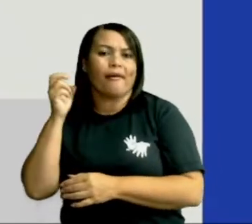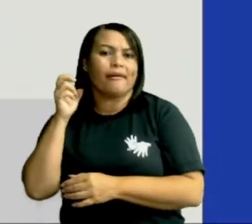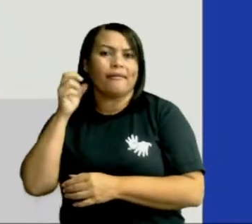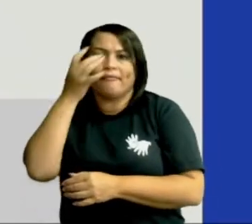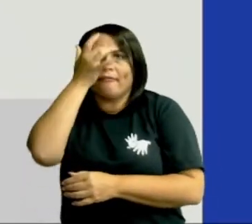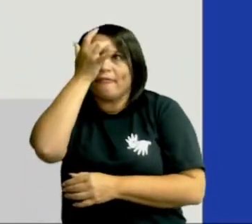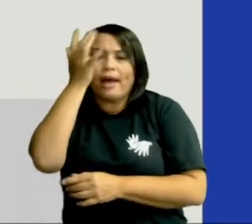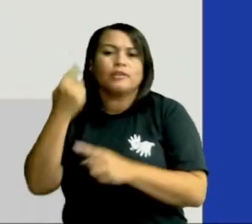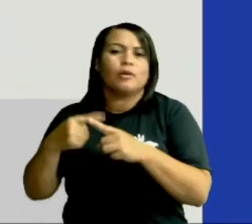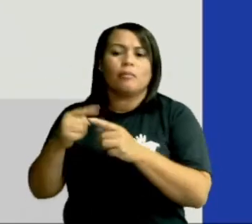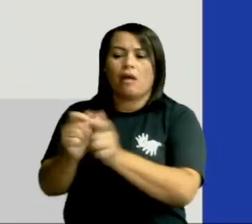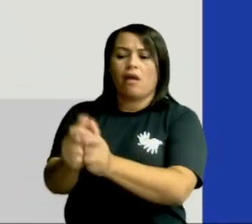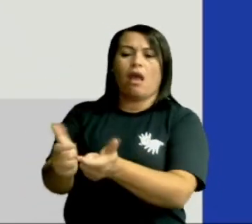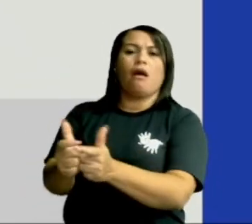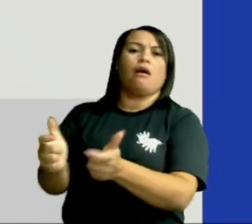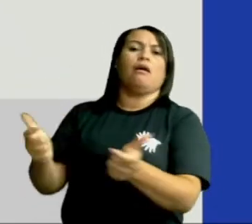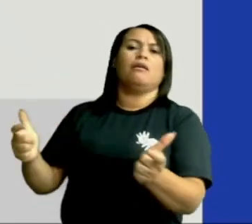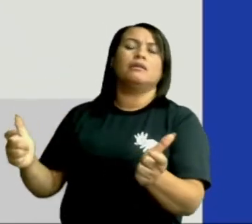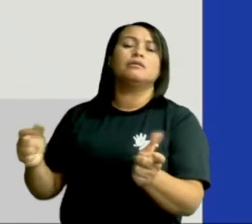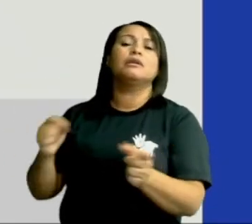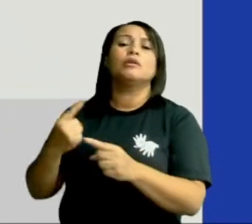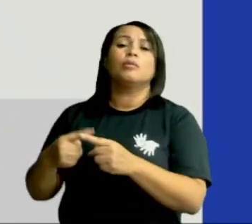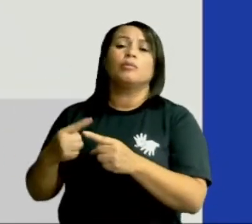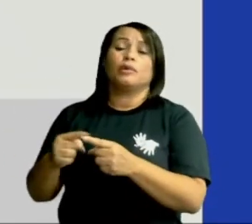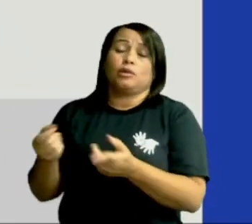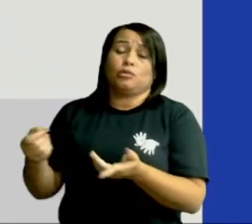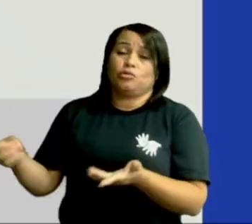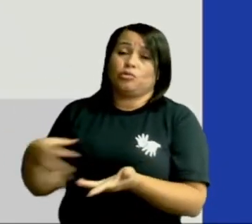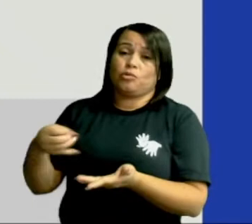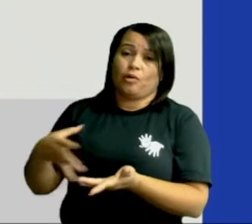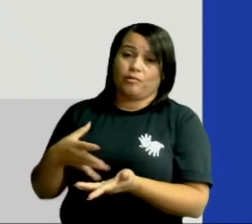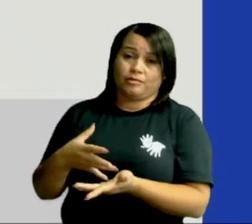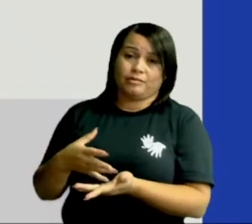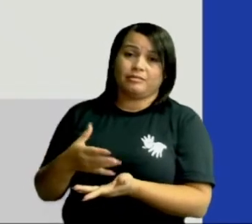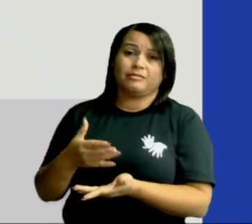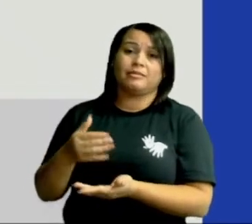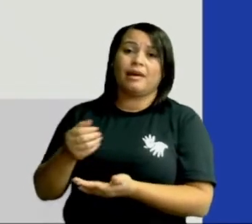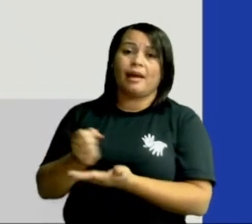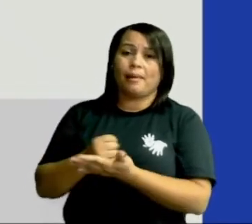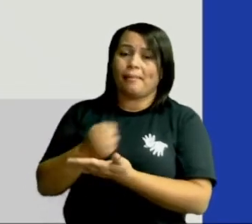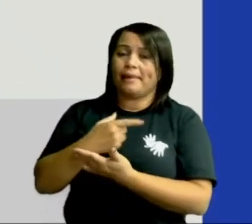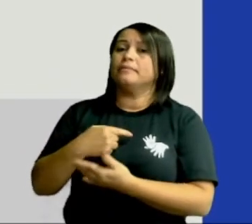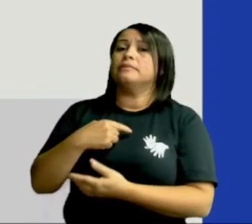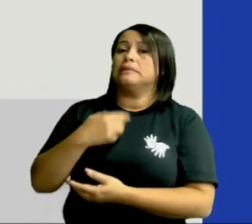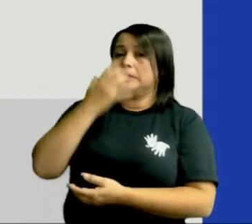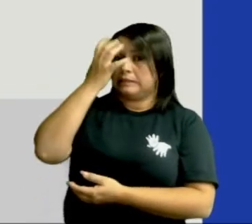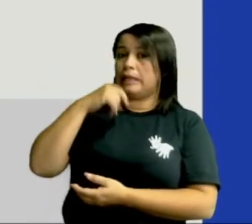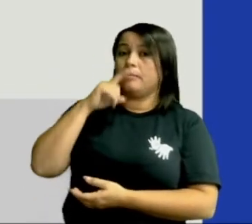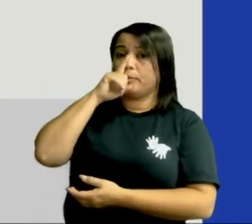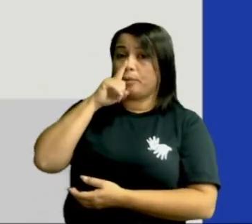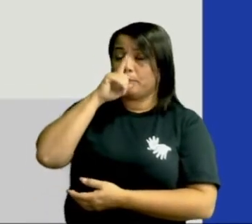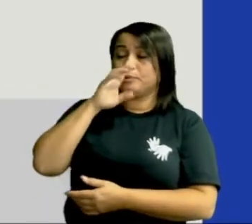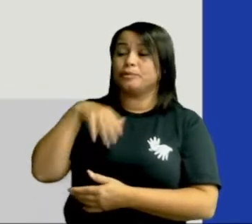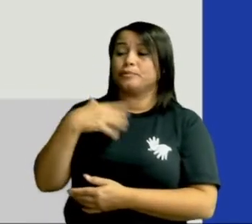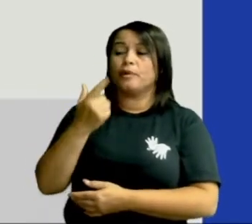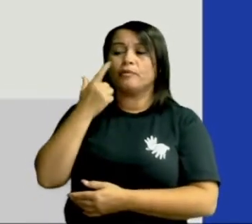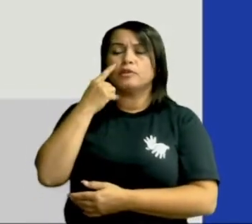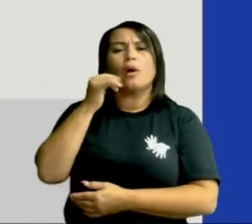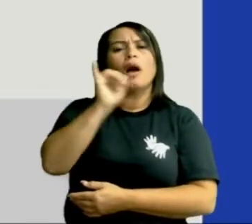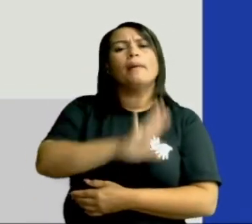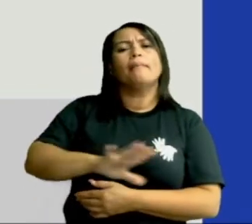crescem de maneira mais rápida do que a produção de novos antibióticos. E isso é muito grave. Olha